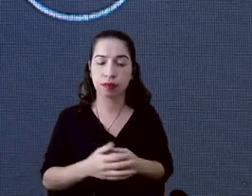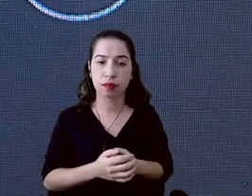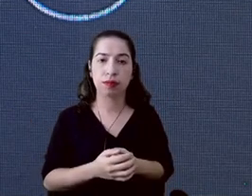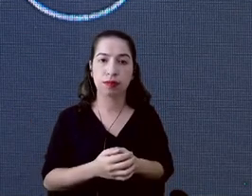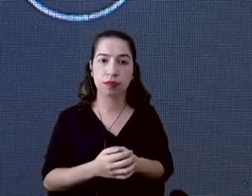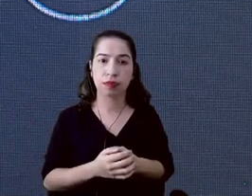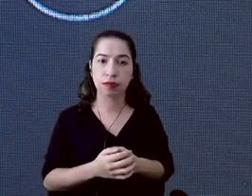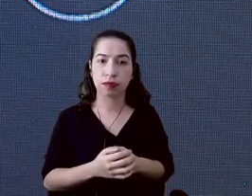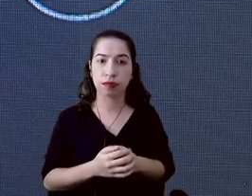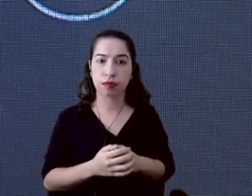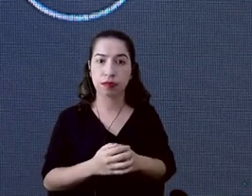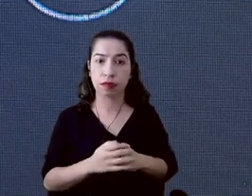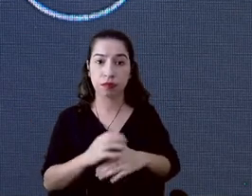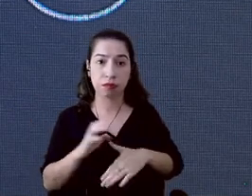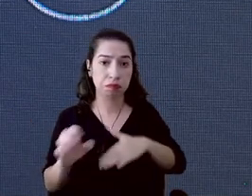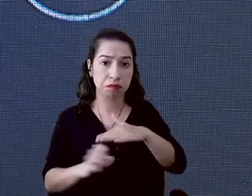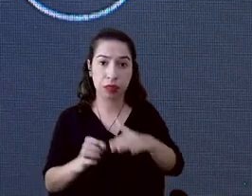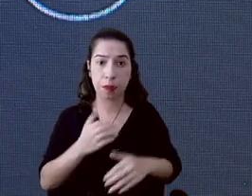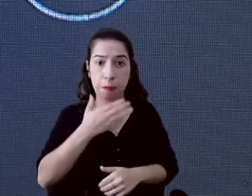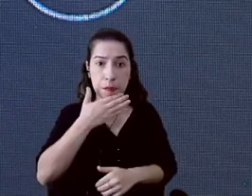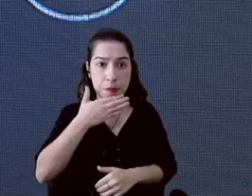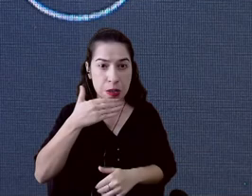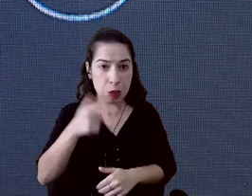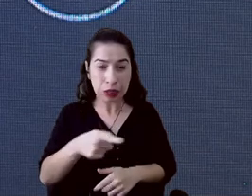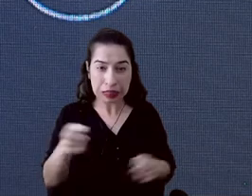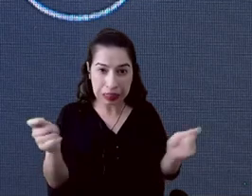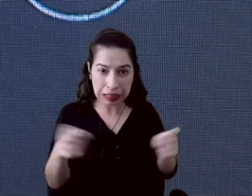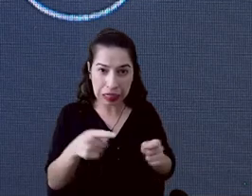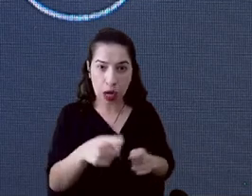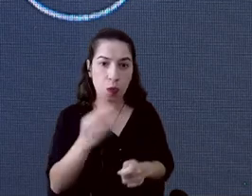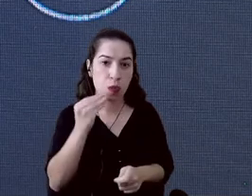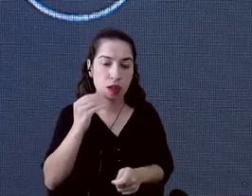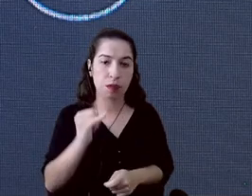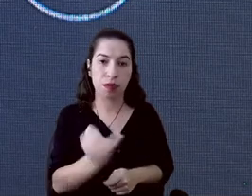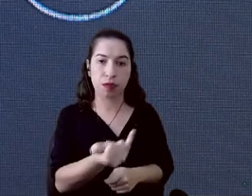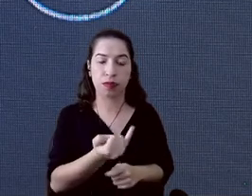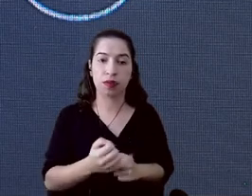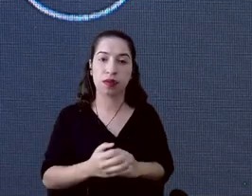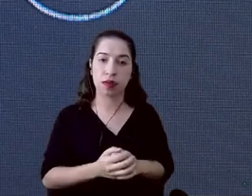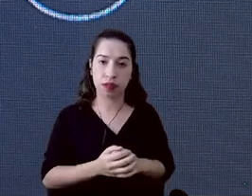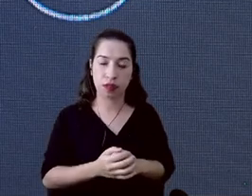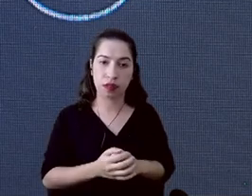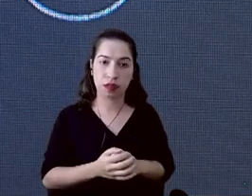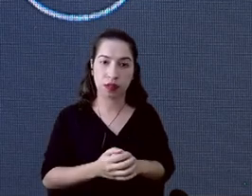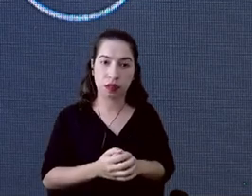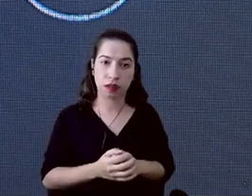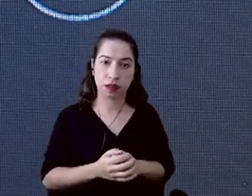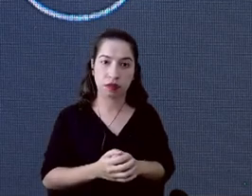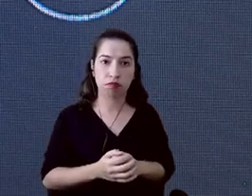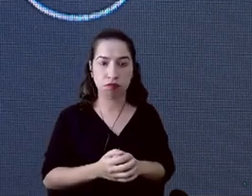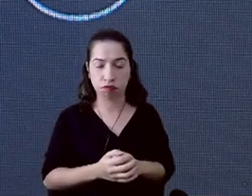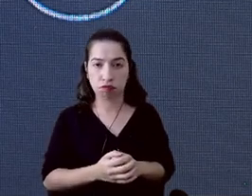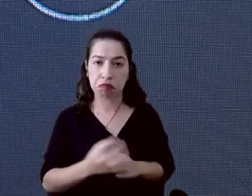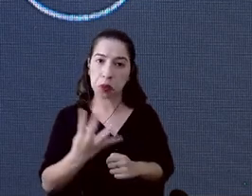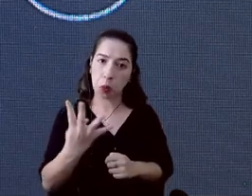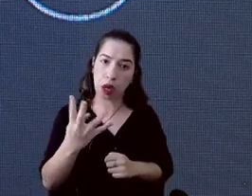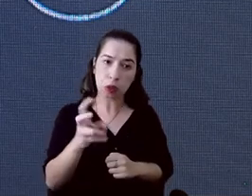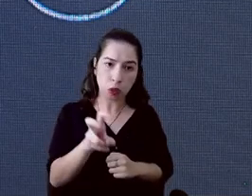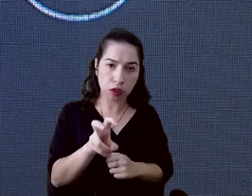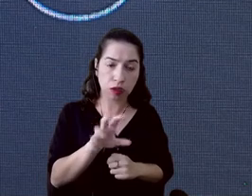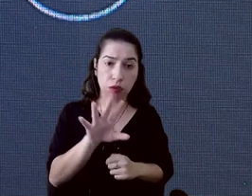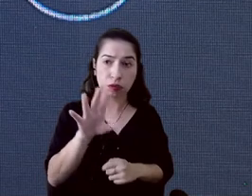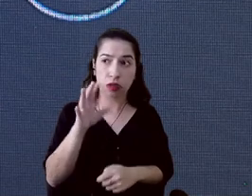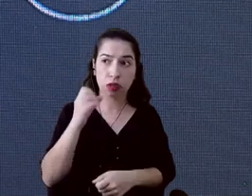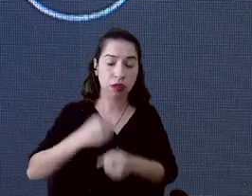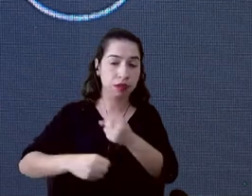empresa mais bem posicionada para perseguir aquela oportunidade E aí você faz isso com umas quatro ou cinco né mas daí chegou 2022